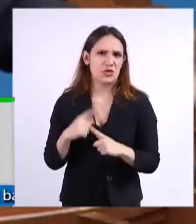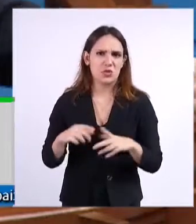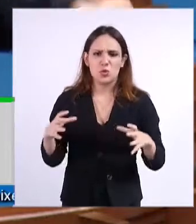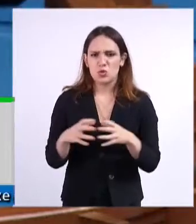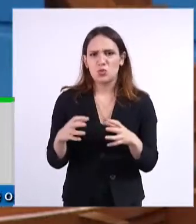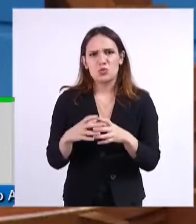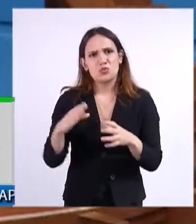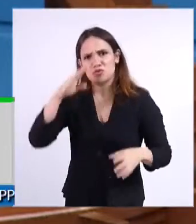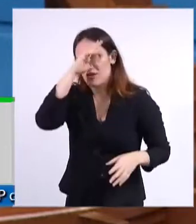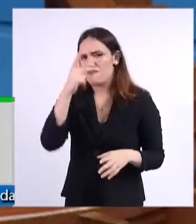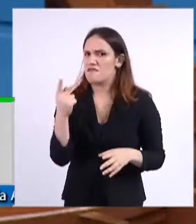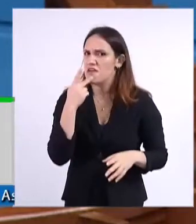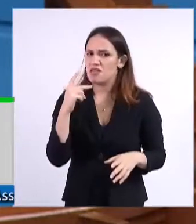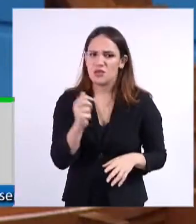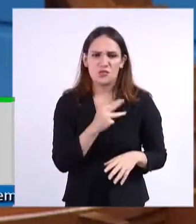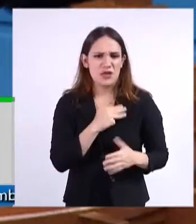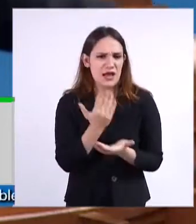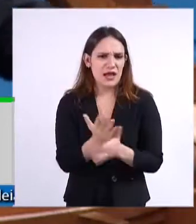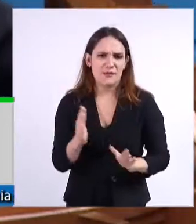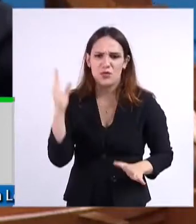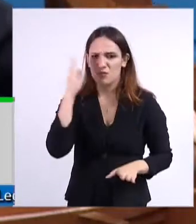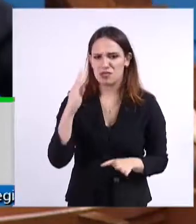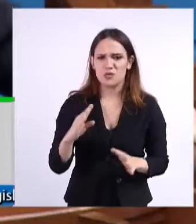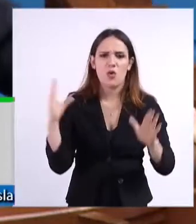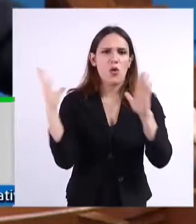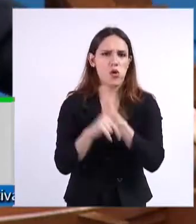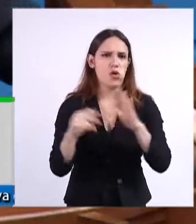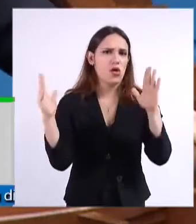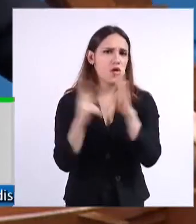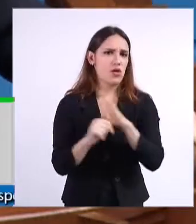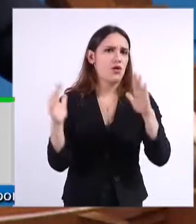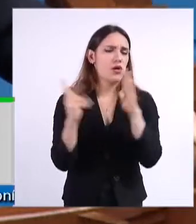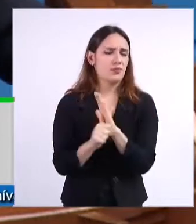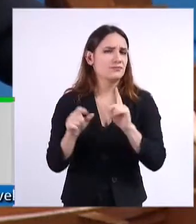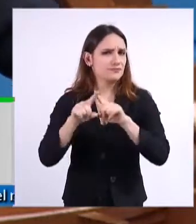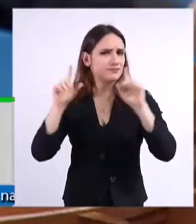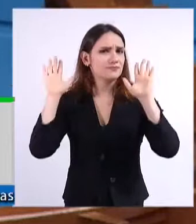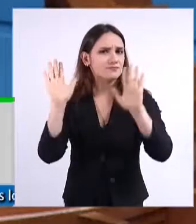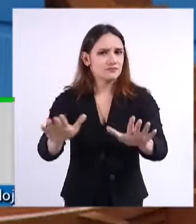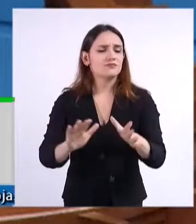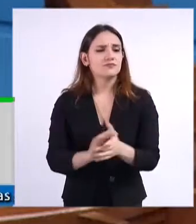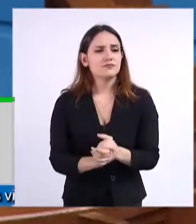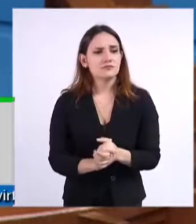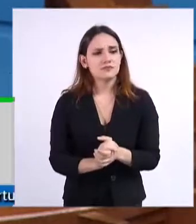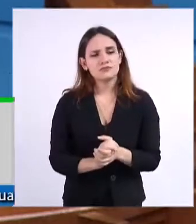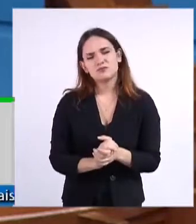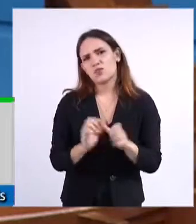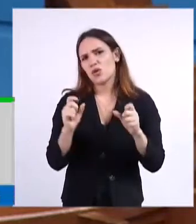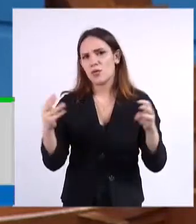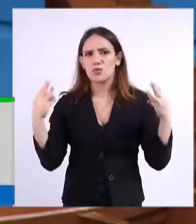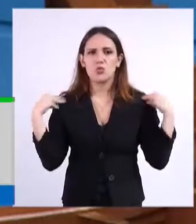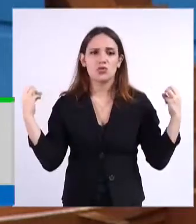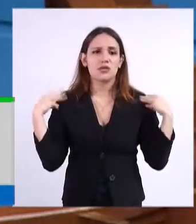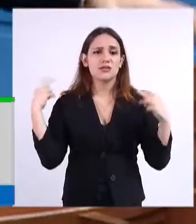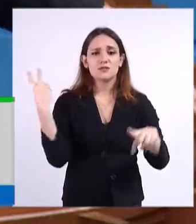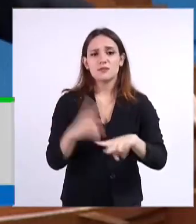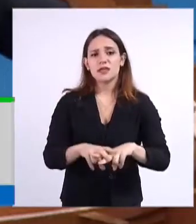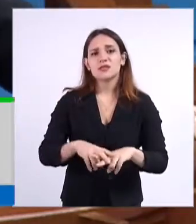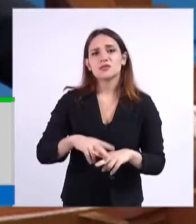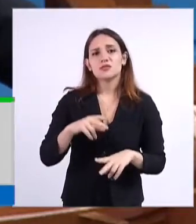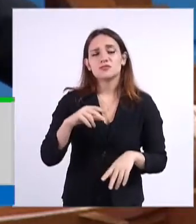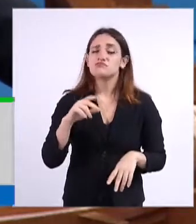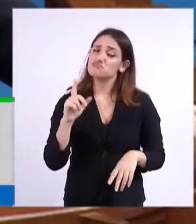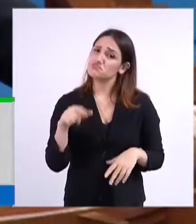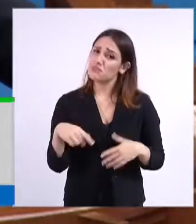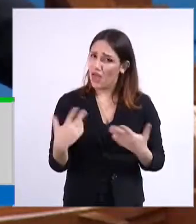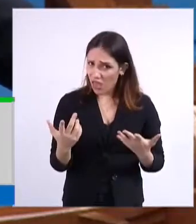acabou com o Brasil, que roubou, que roubou, que roubou. Agora, O Queiroz está lá, não, a polícia vai cuidar